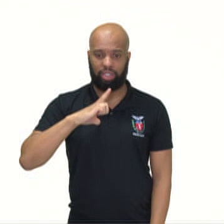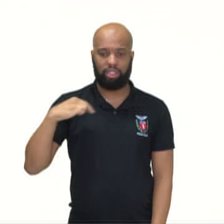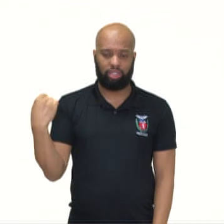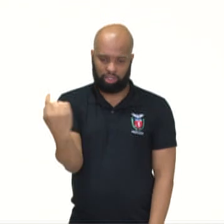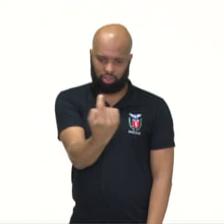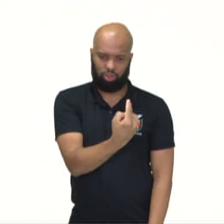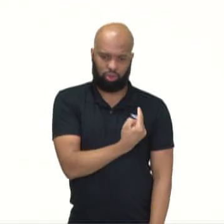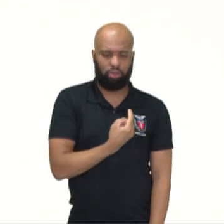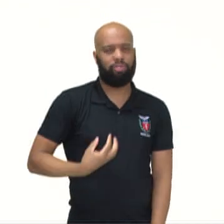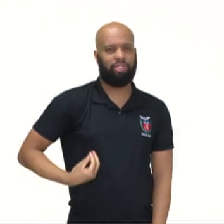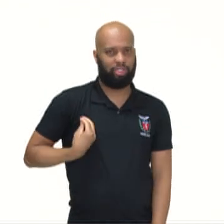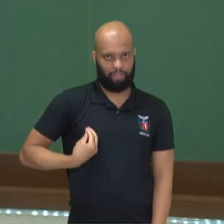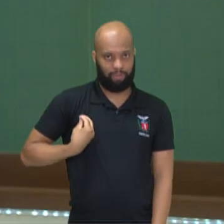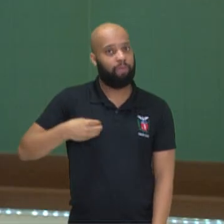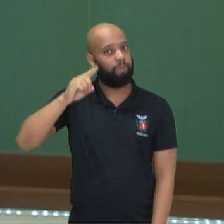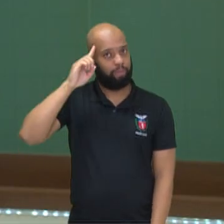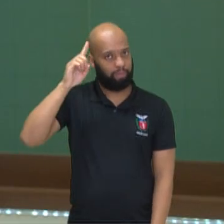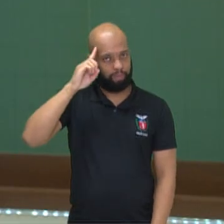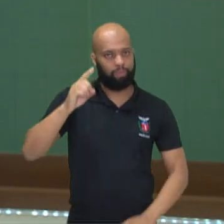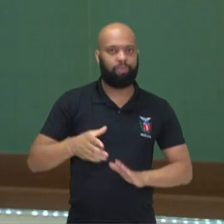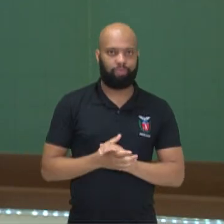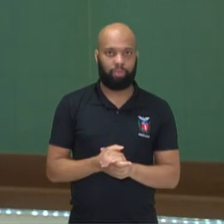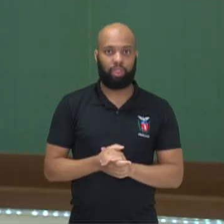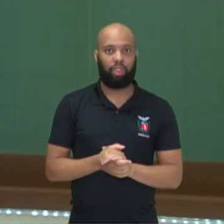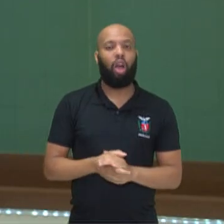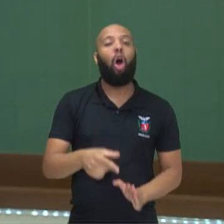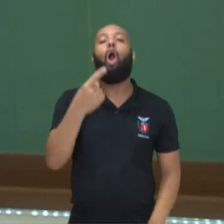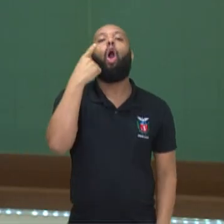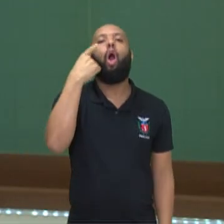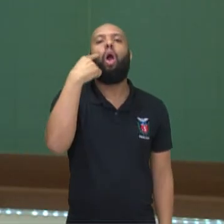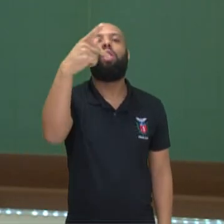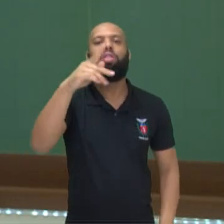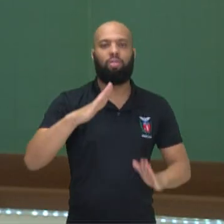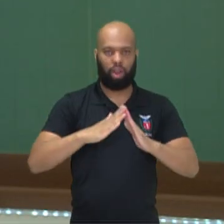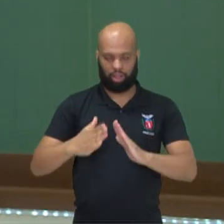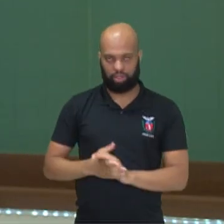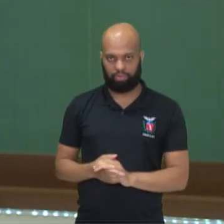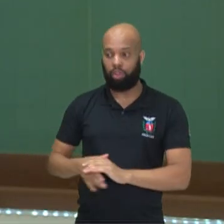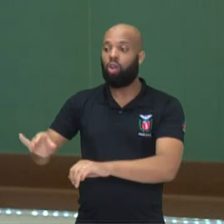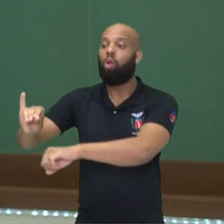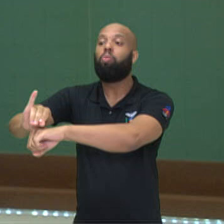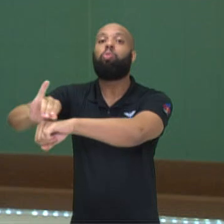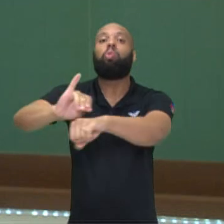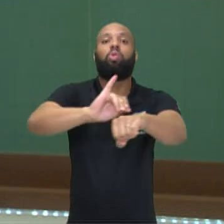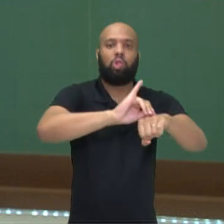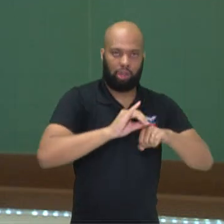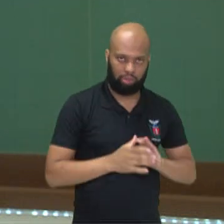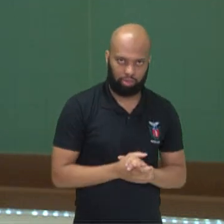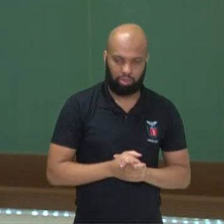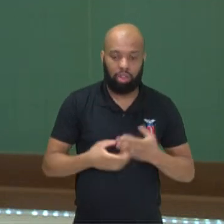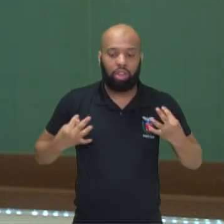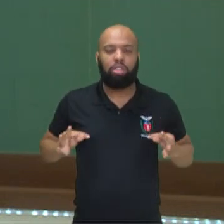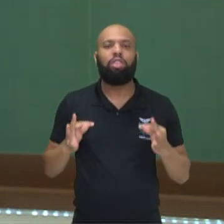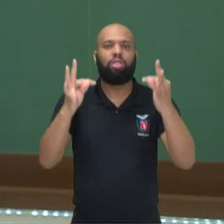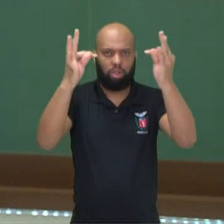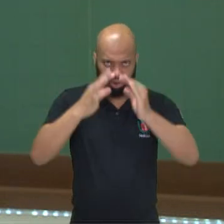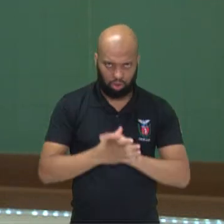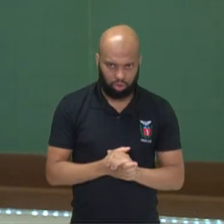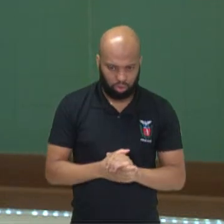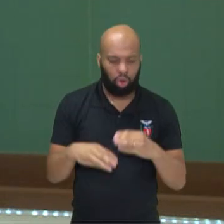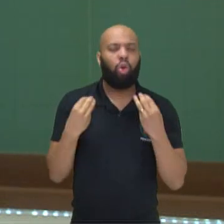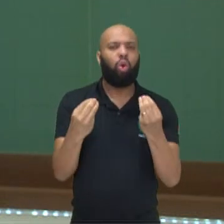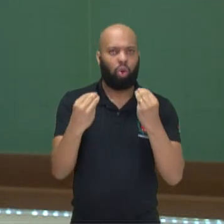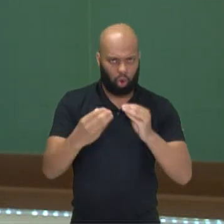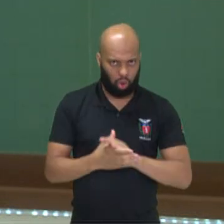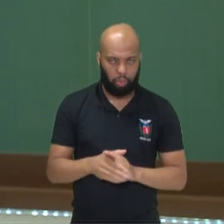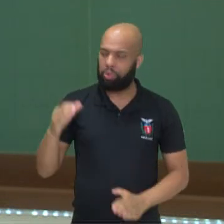nossas vidas? Vejam quantos objetos científicos, tecnológicos, como a ciência está